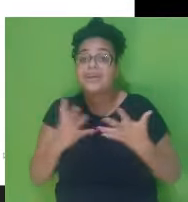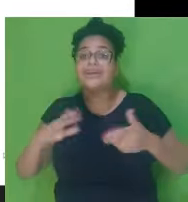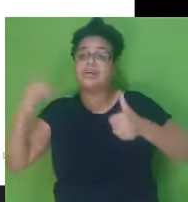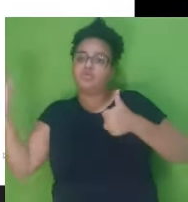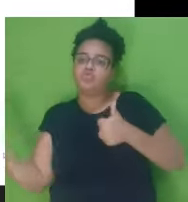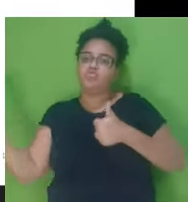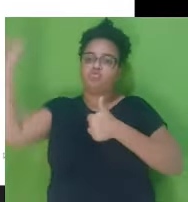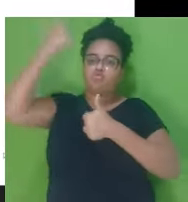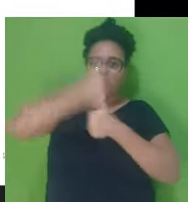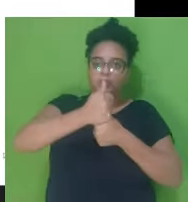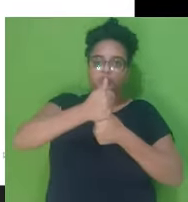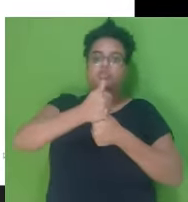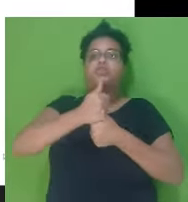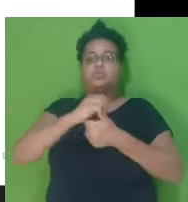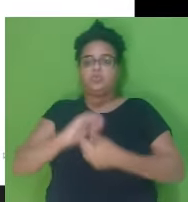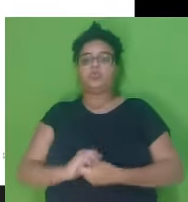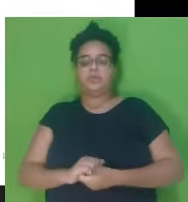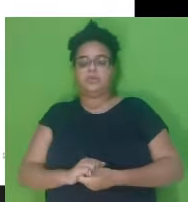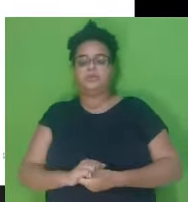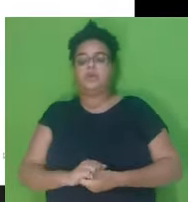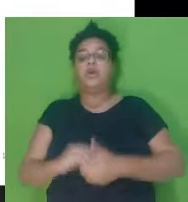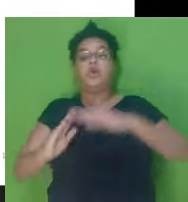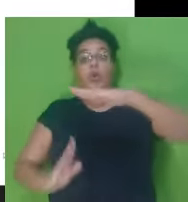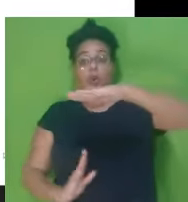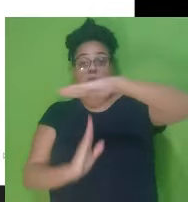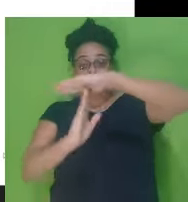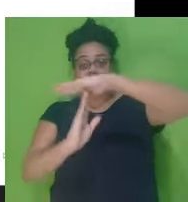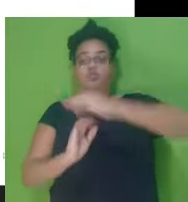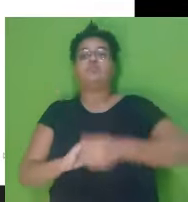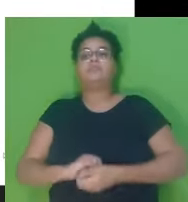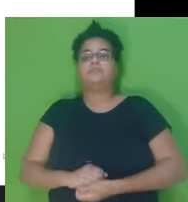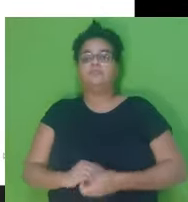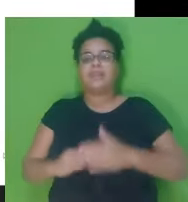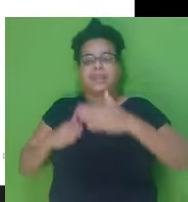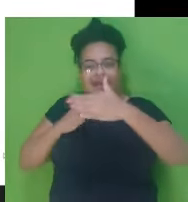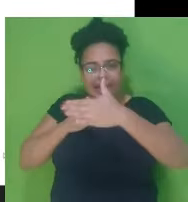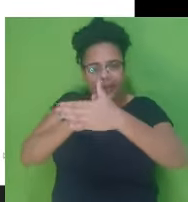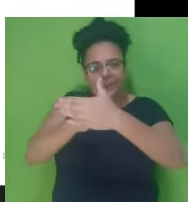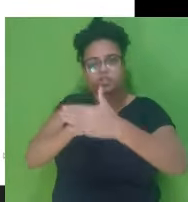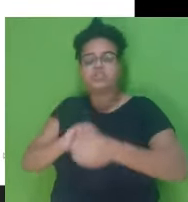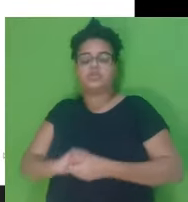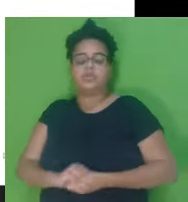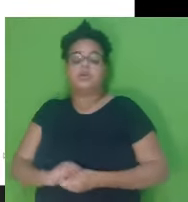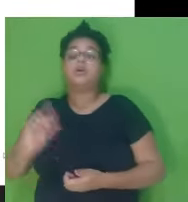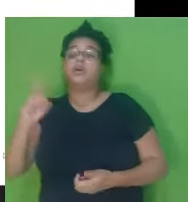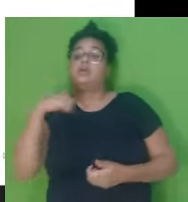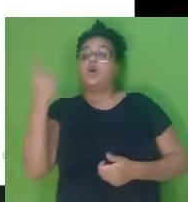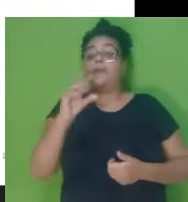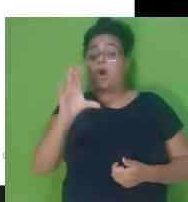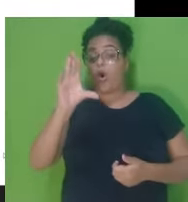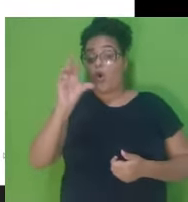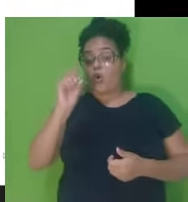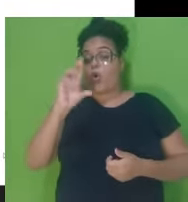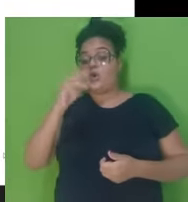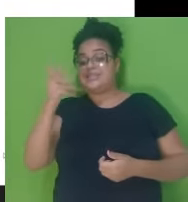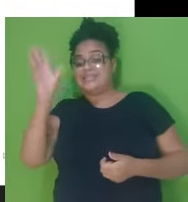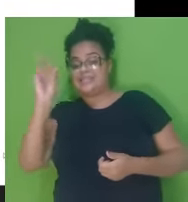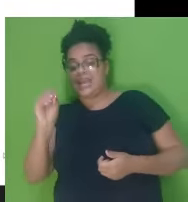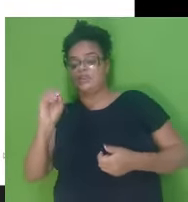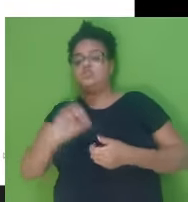Agora é só substituir na expressão do limite. O limite é um